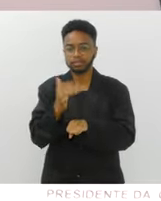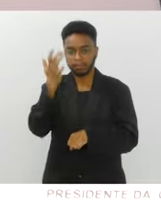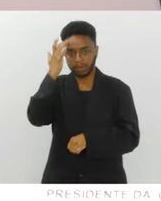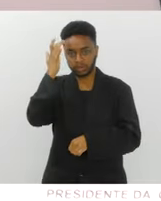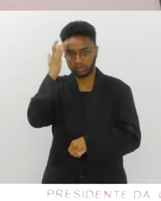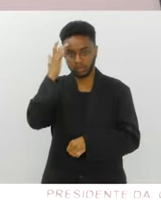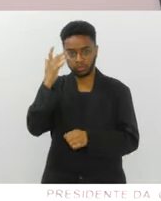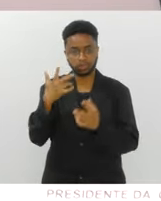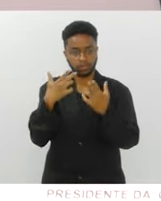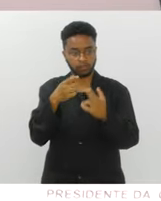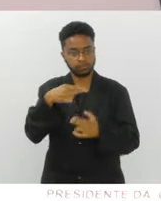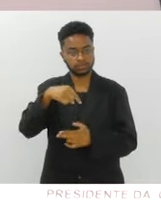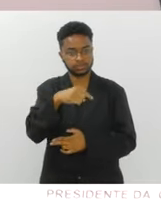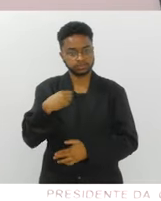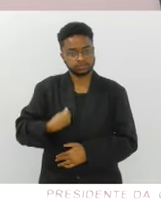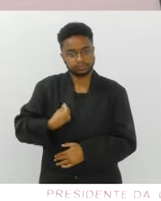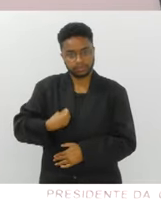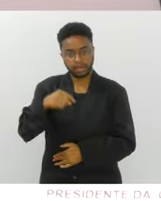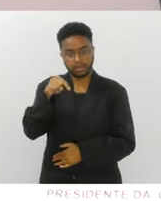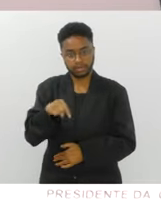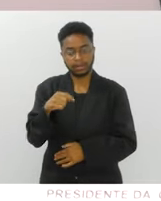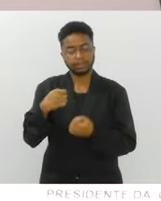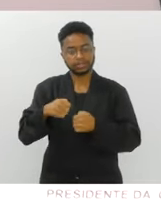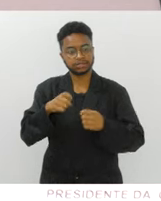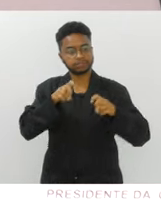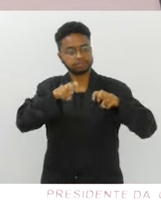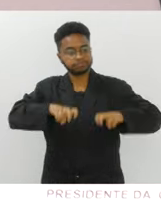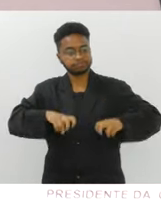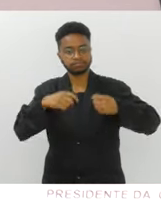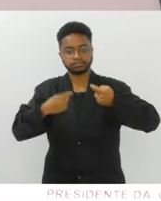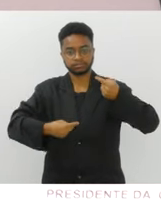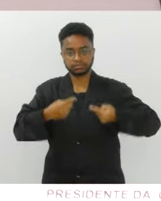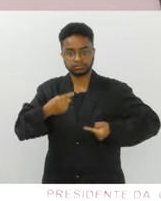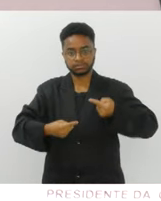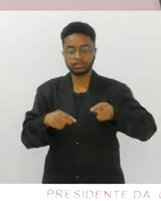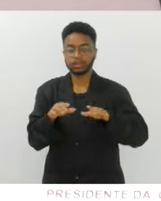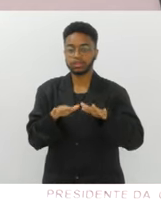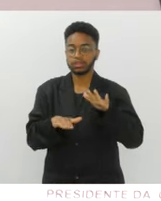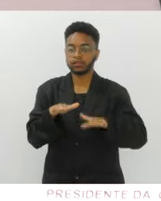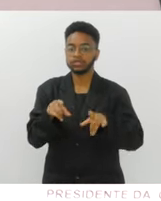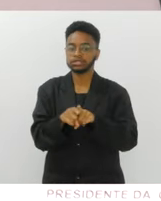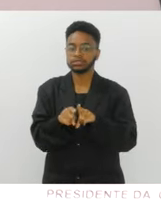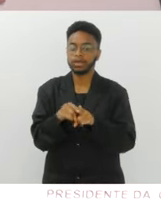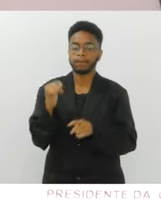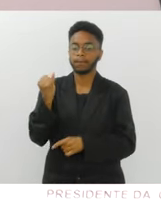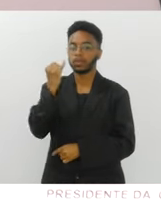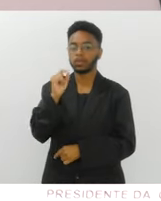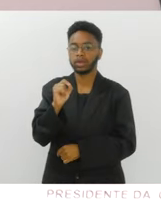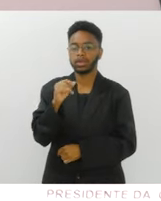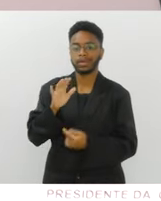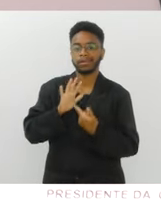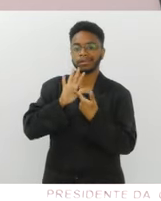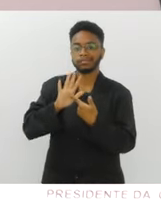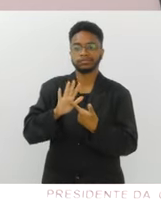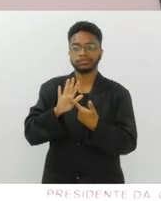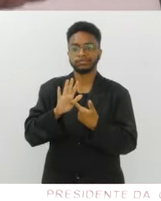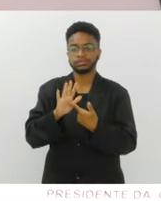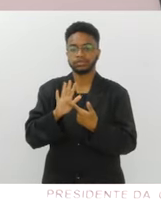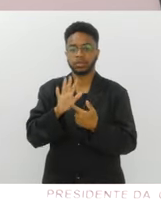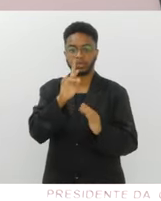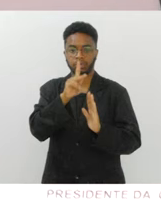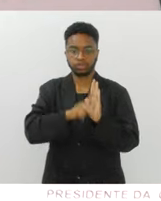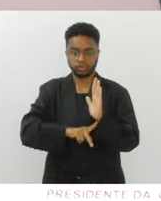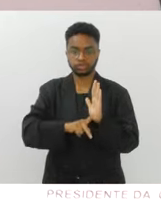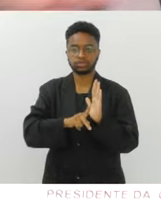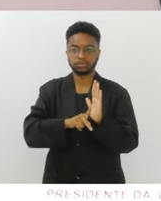que estão aqui presentes, sentarem numa mesa. É importante, talvez, Rodrigo, uma apresentação desse